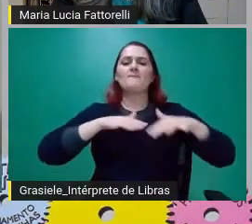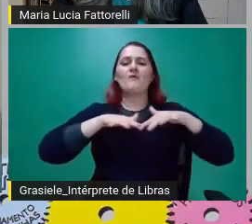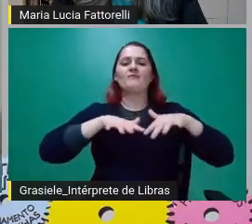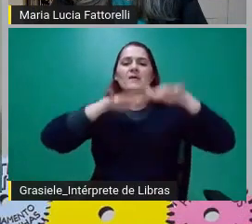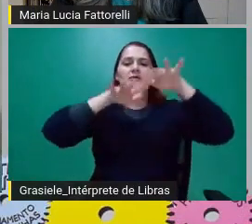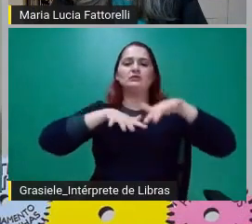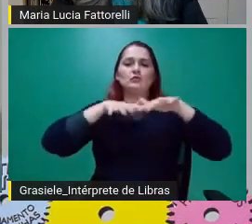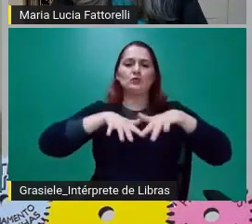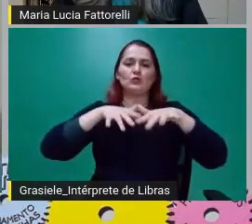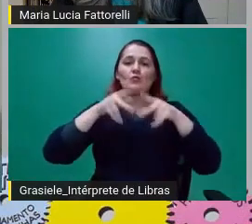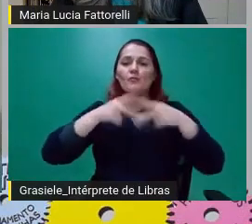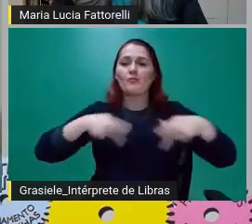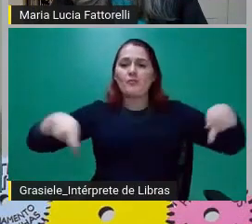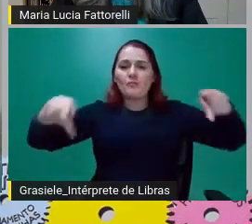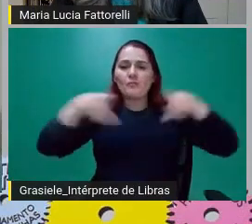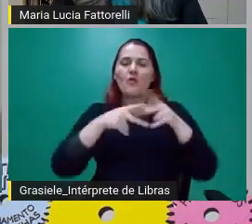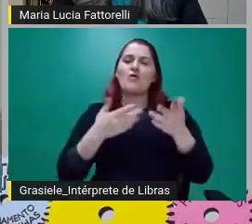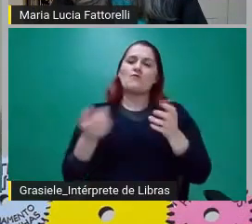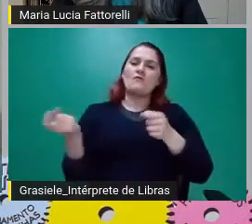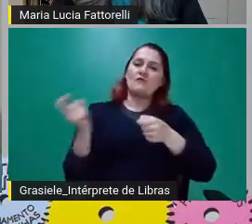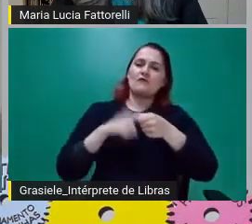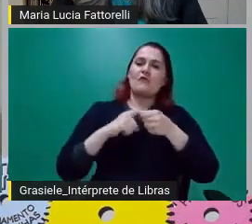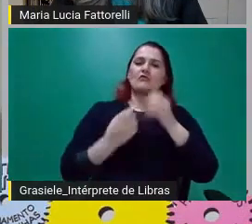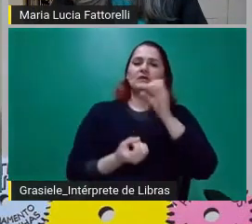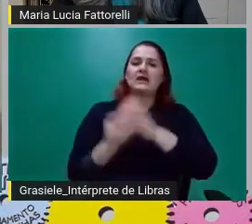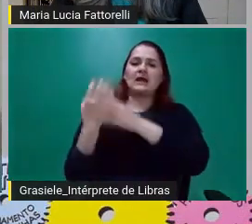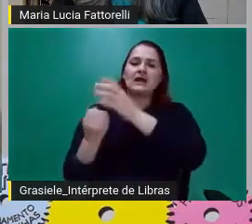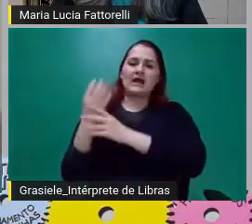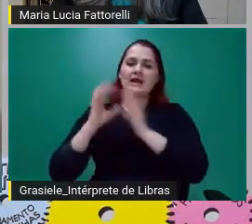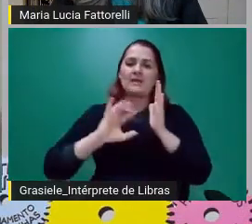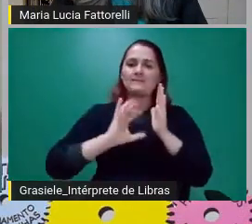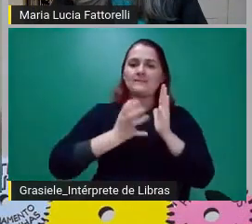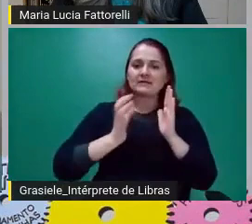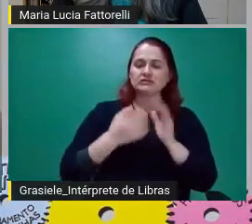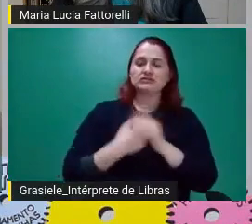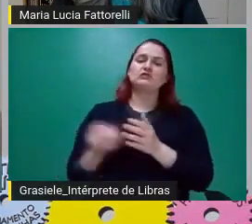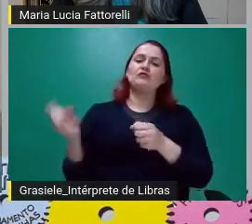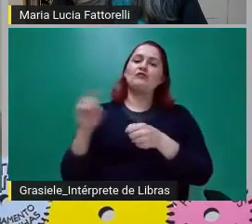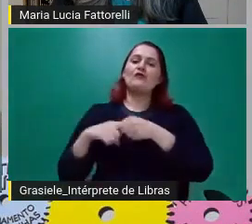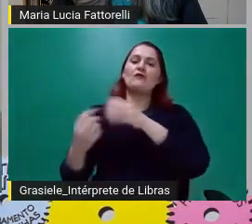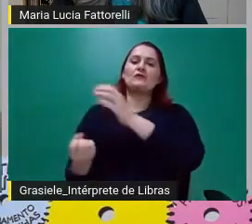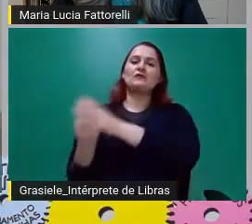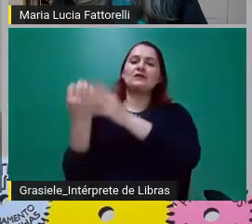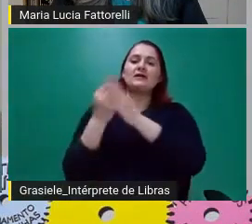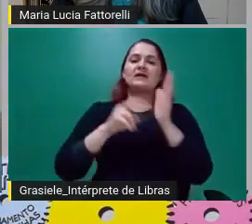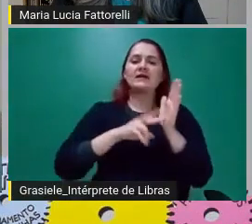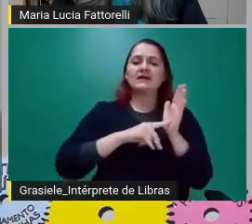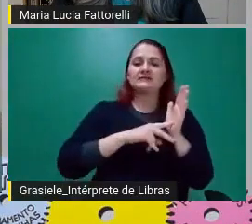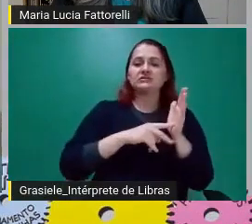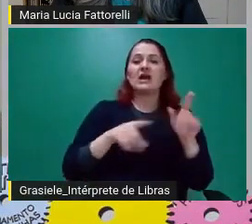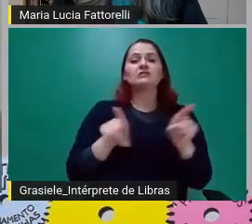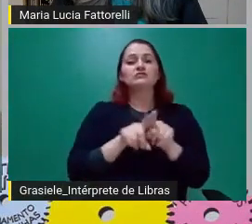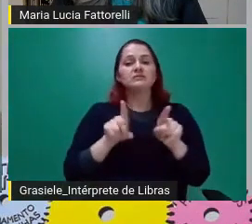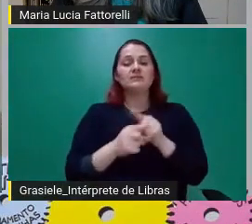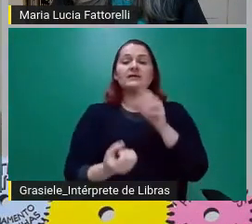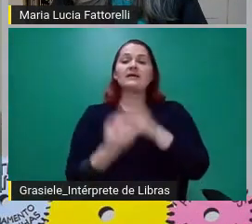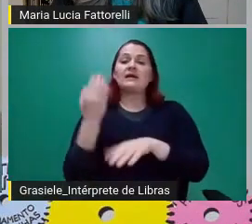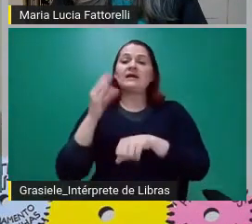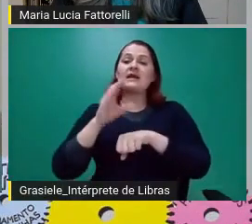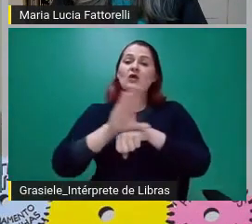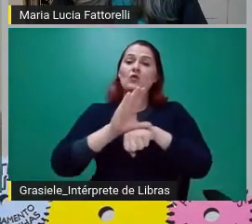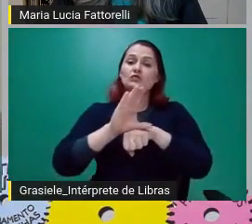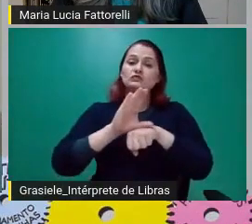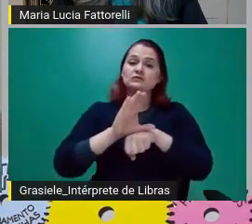partidos políticos, com a legalização de sindicatos, depois da Constituição de 88. Então, vem todo um